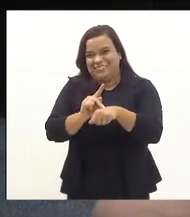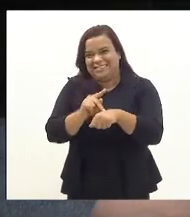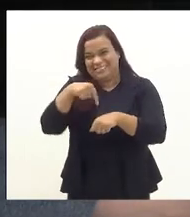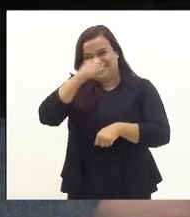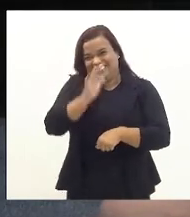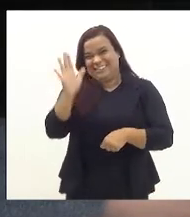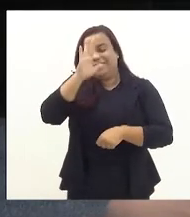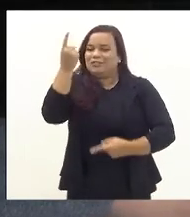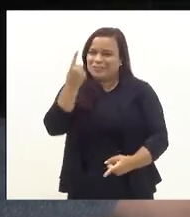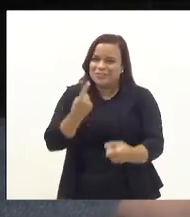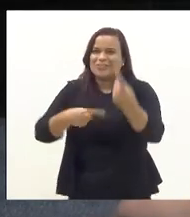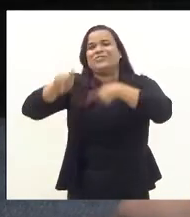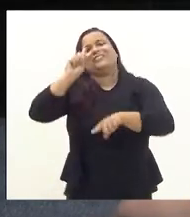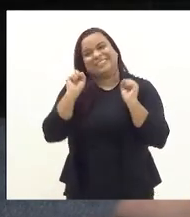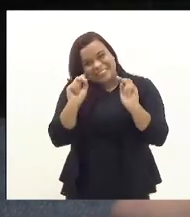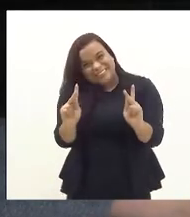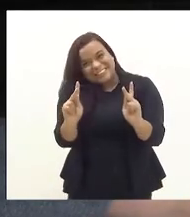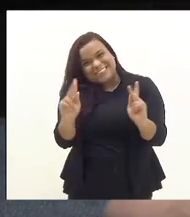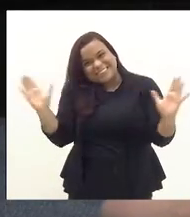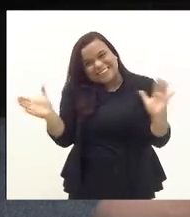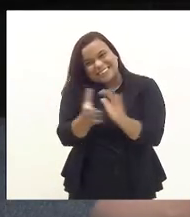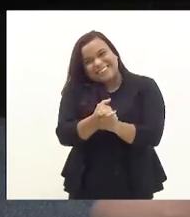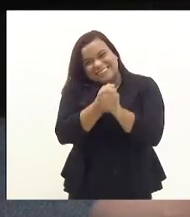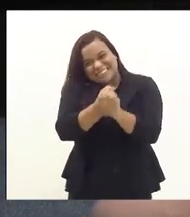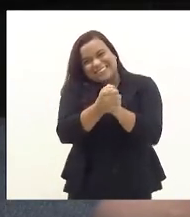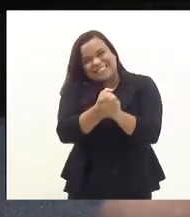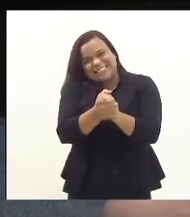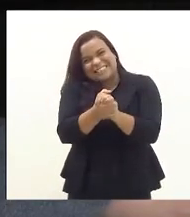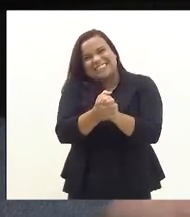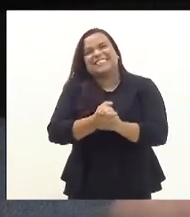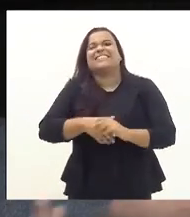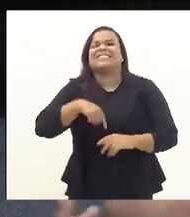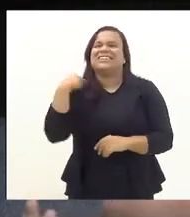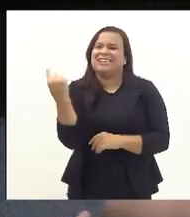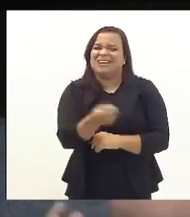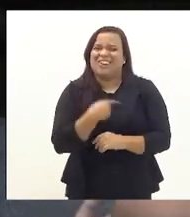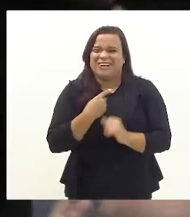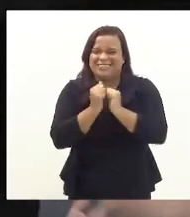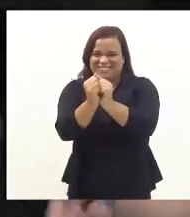na caminhada, e é isso. É a Natorg, fala conosco e não sobre nós.